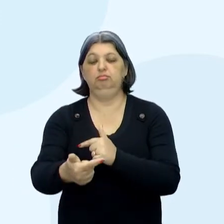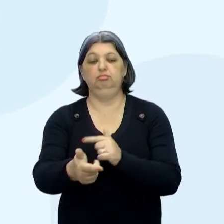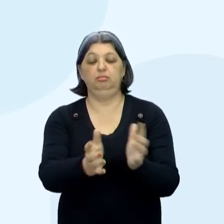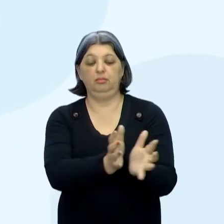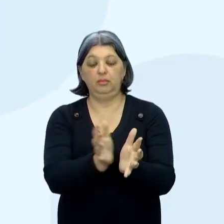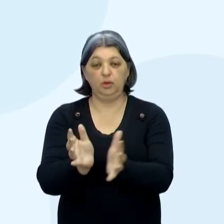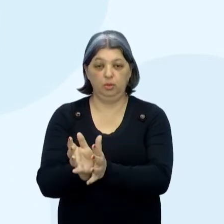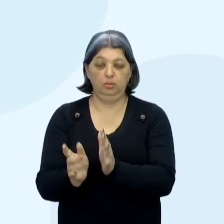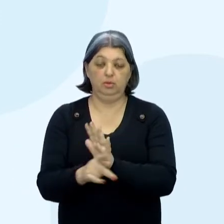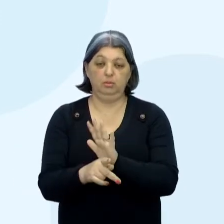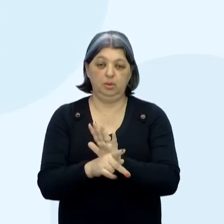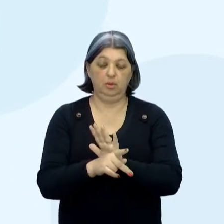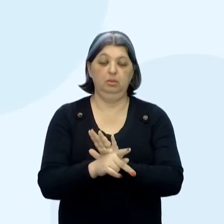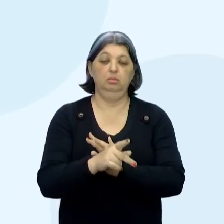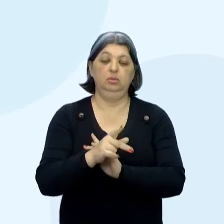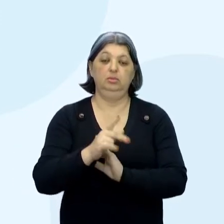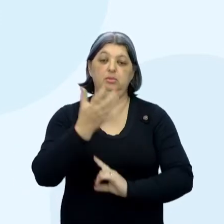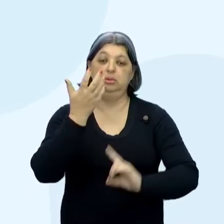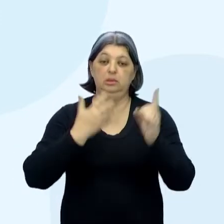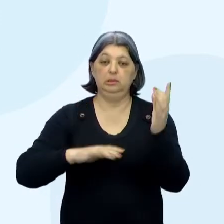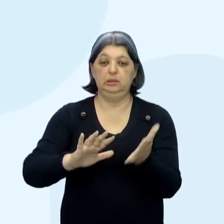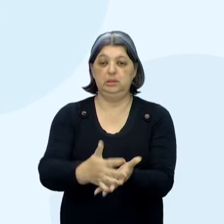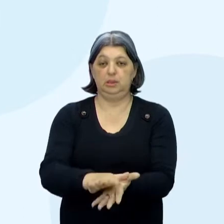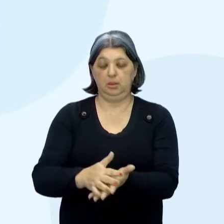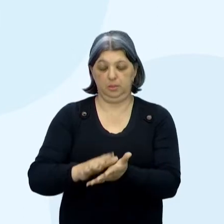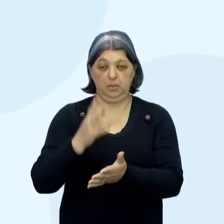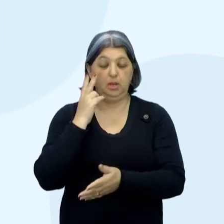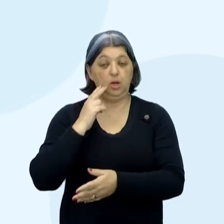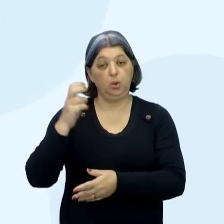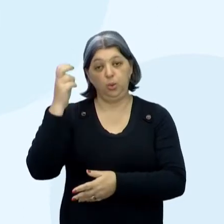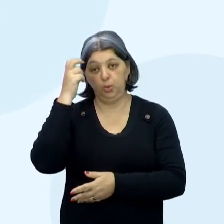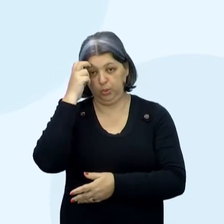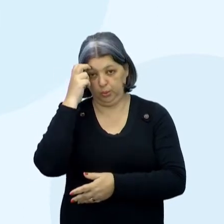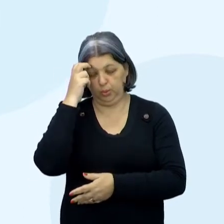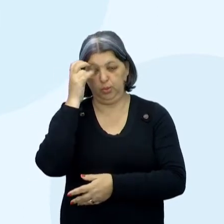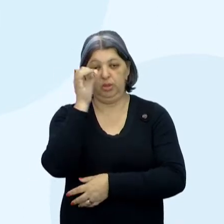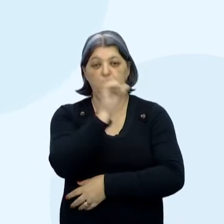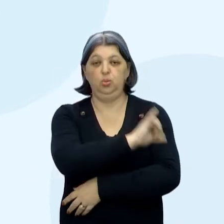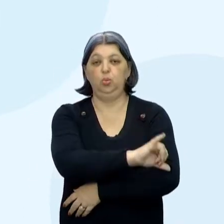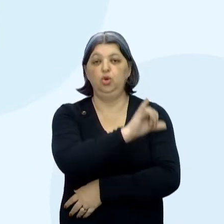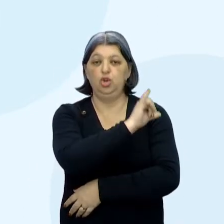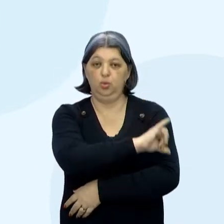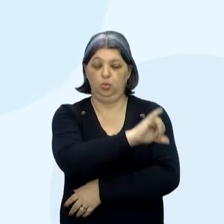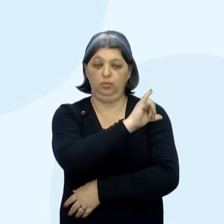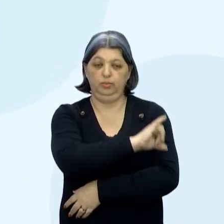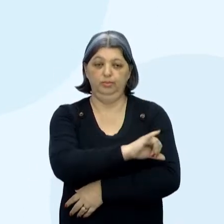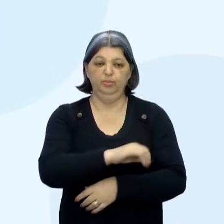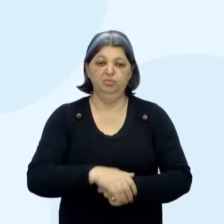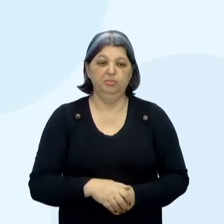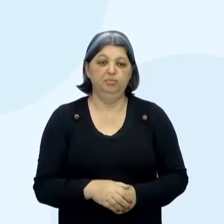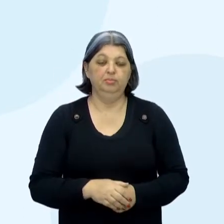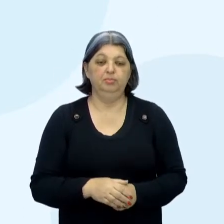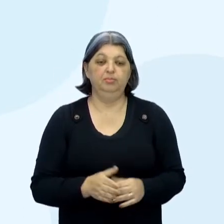estão profundamente relacionadas à cultura carioca. Em